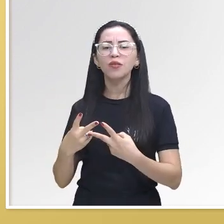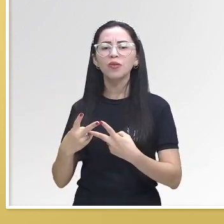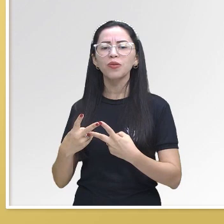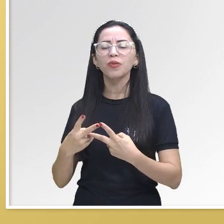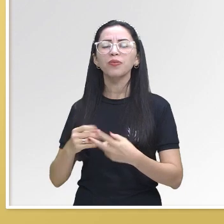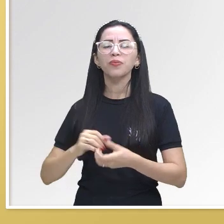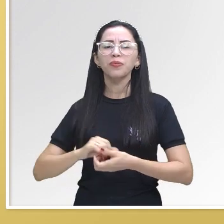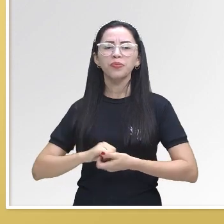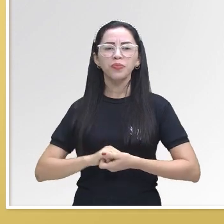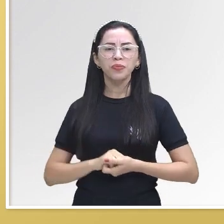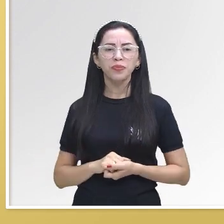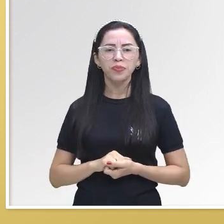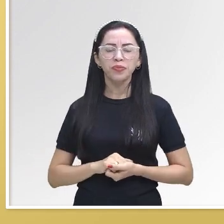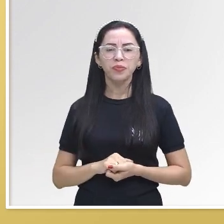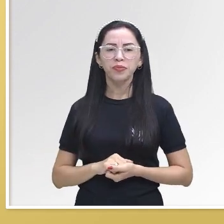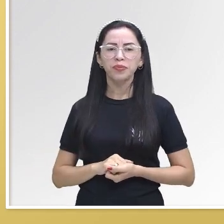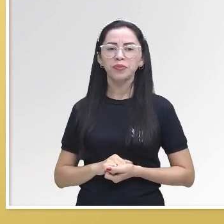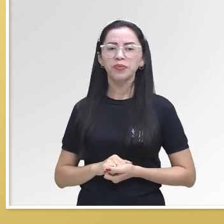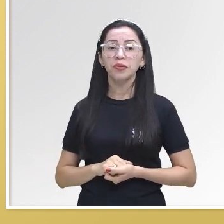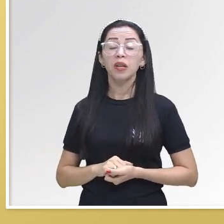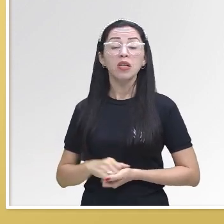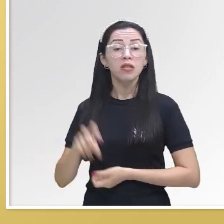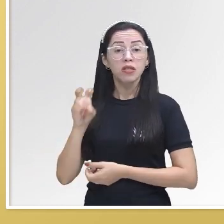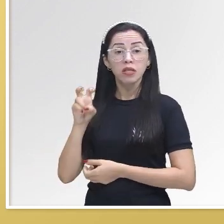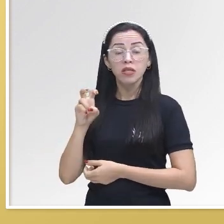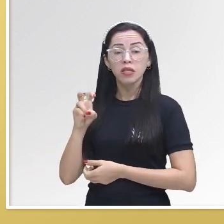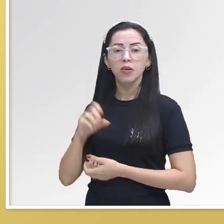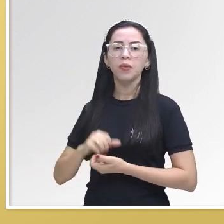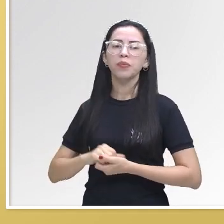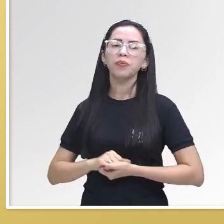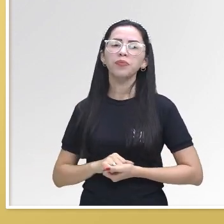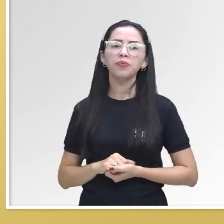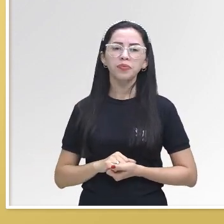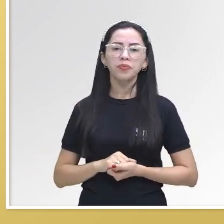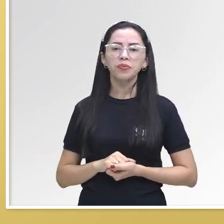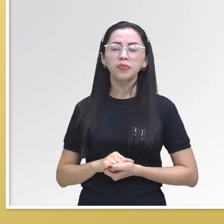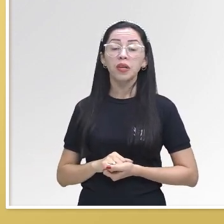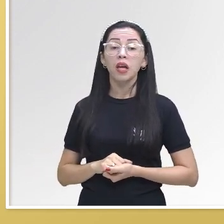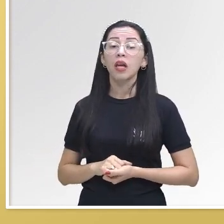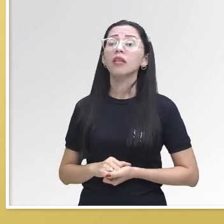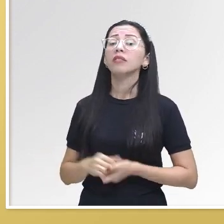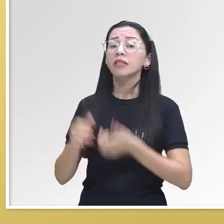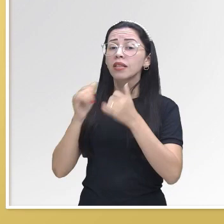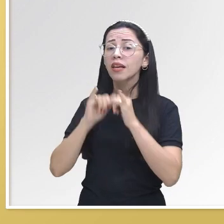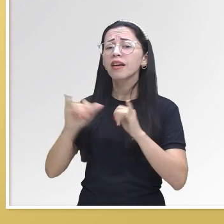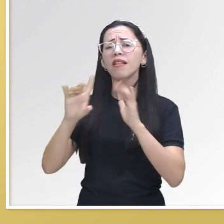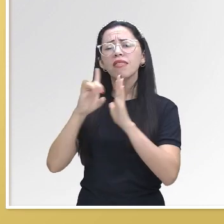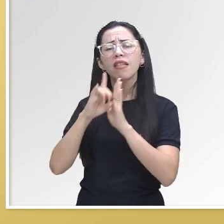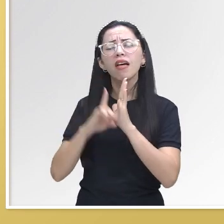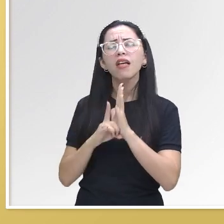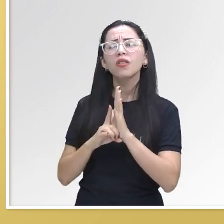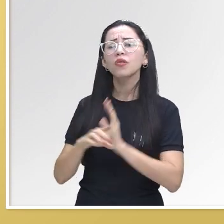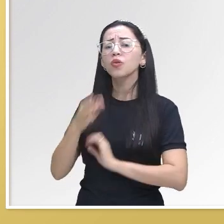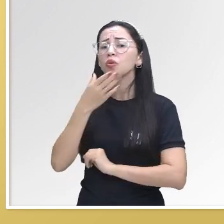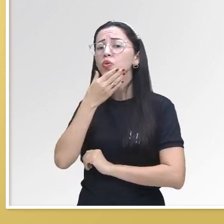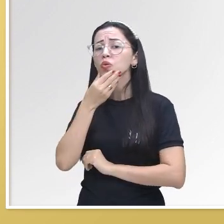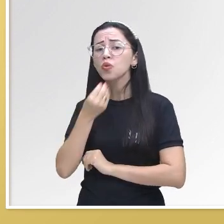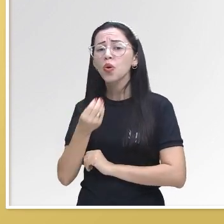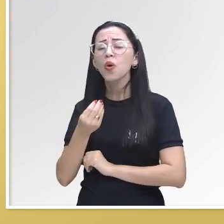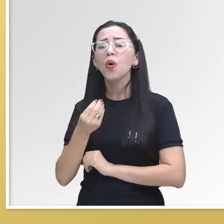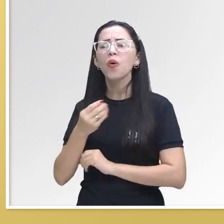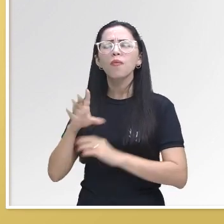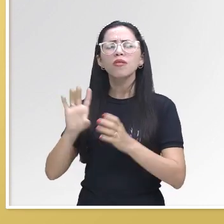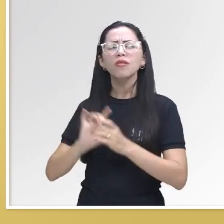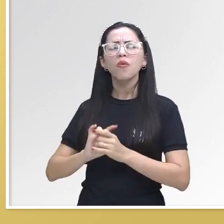céu. Artigo 5 ou 5º. Fica decretado que os homens estão livres